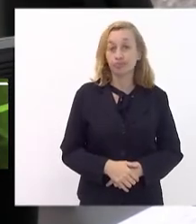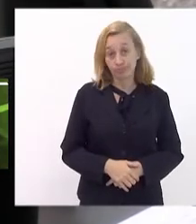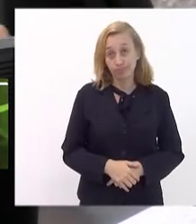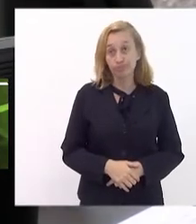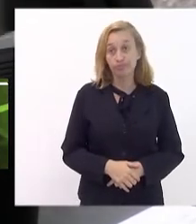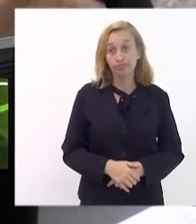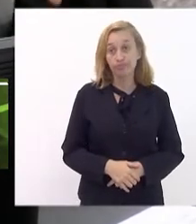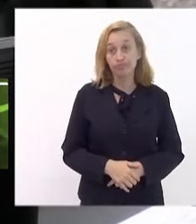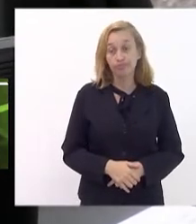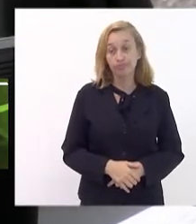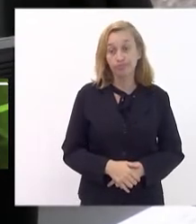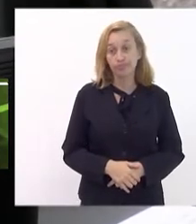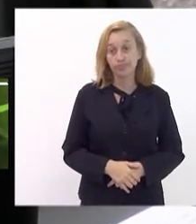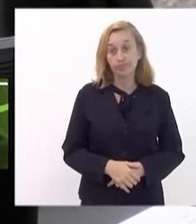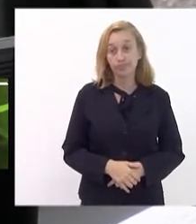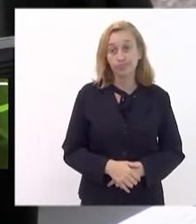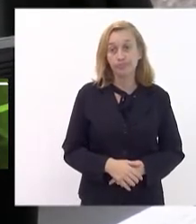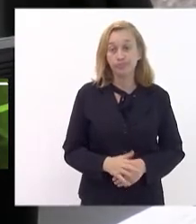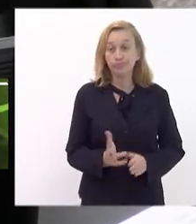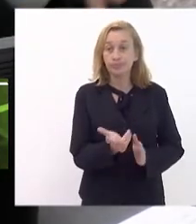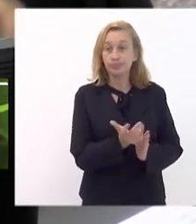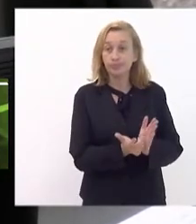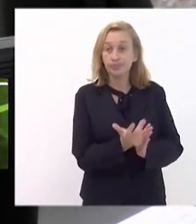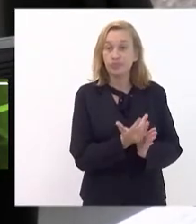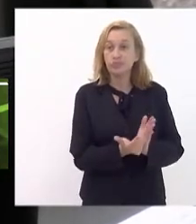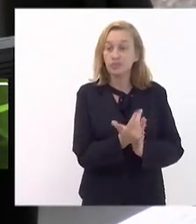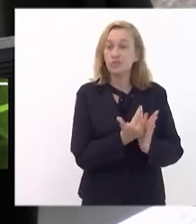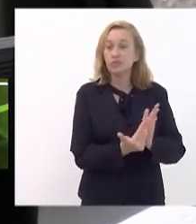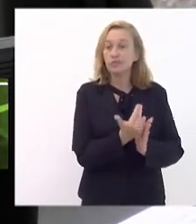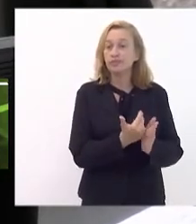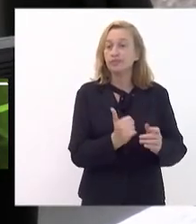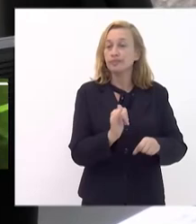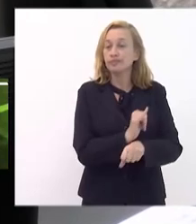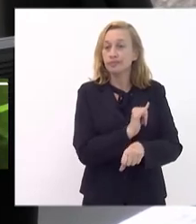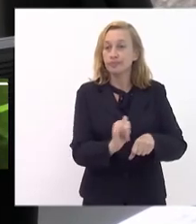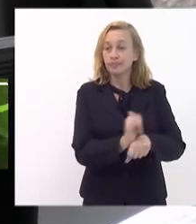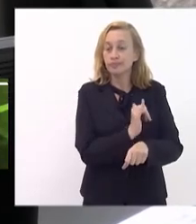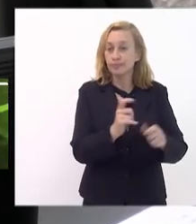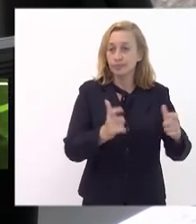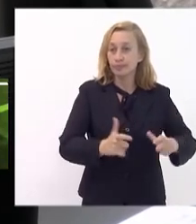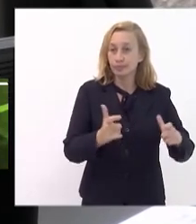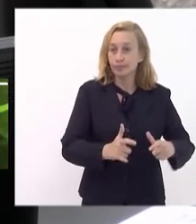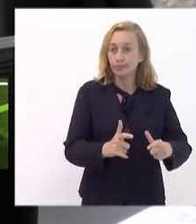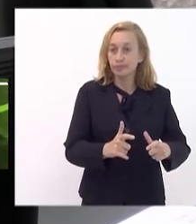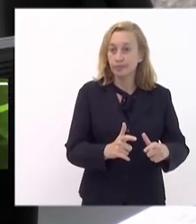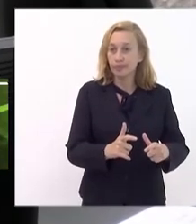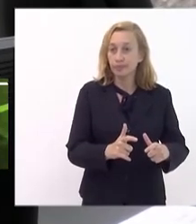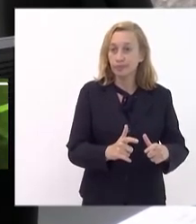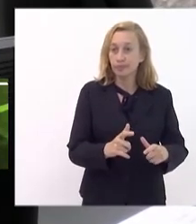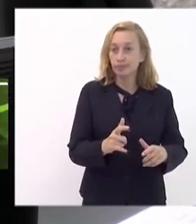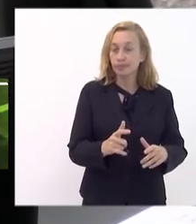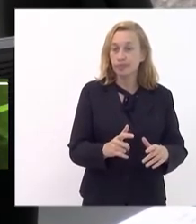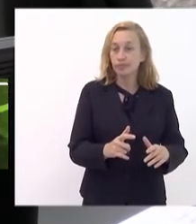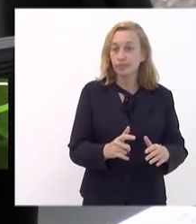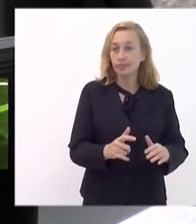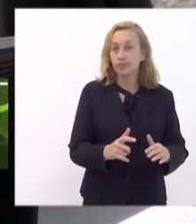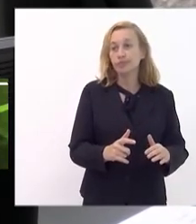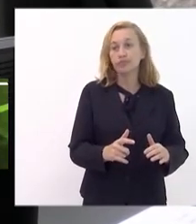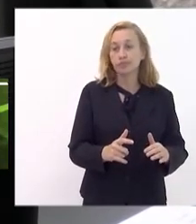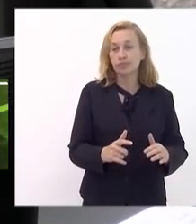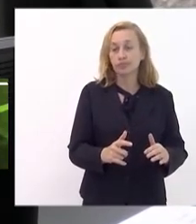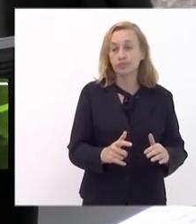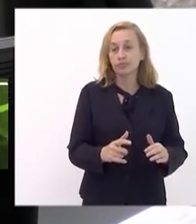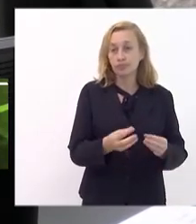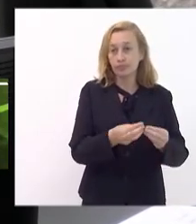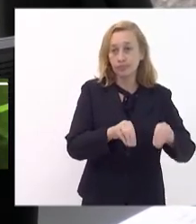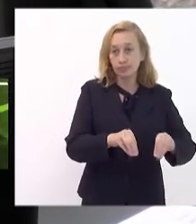porque foi tudo, a geografia local foi muito, muito adulterada, né, por aquele volume imenso de